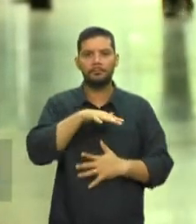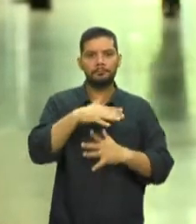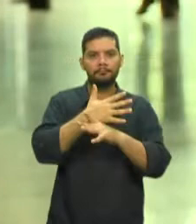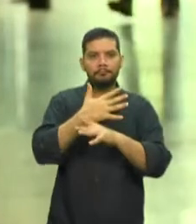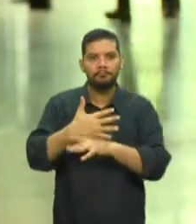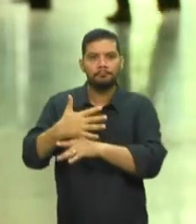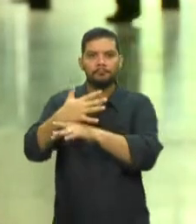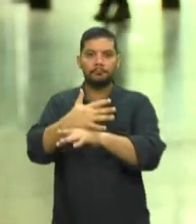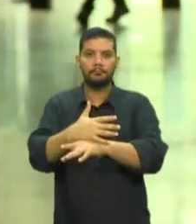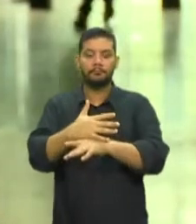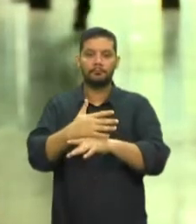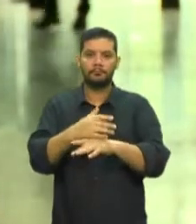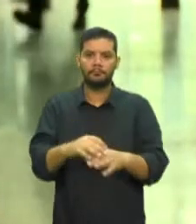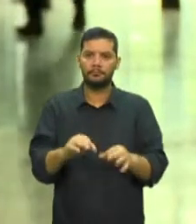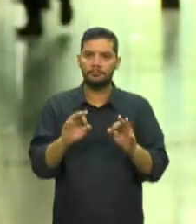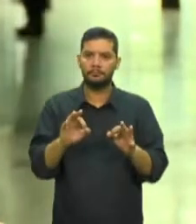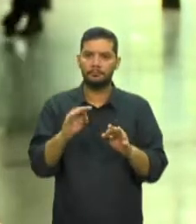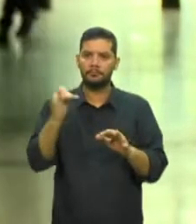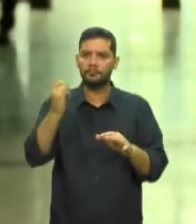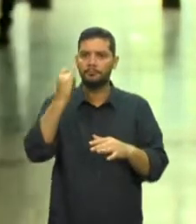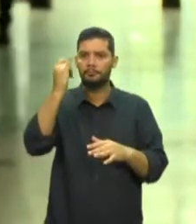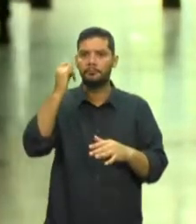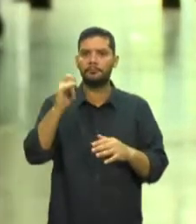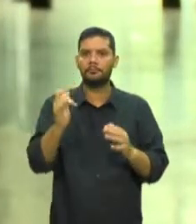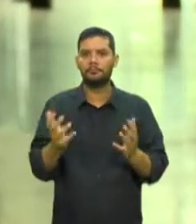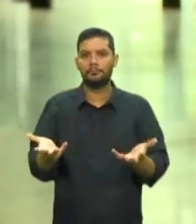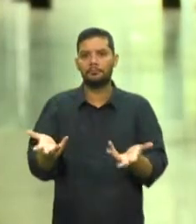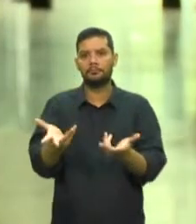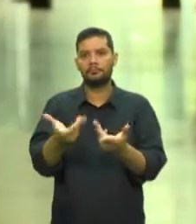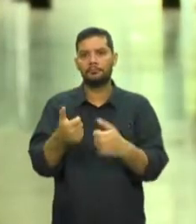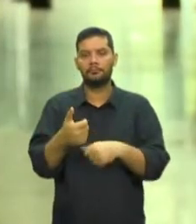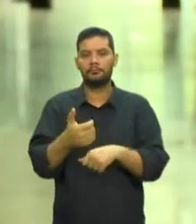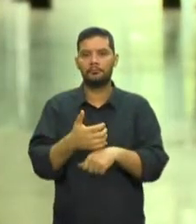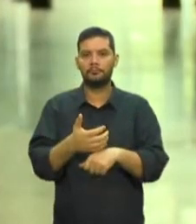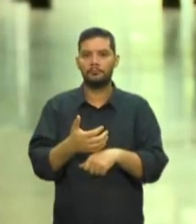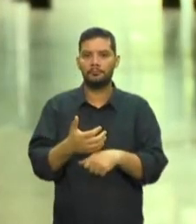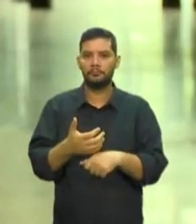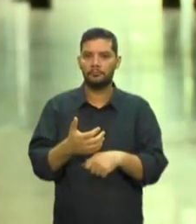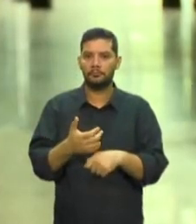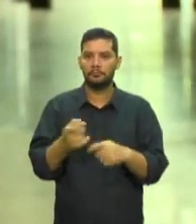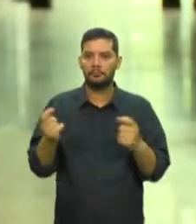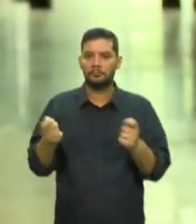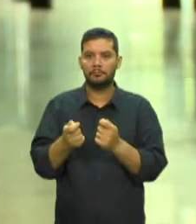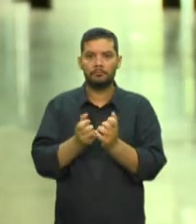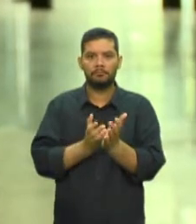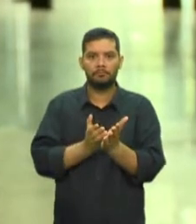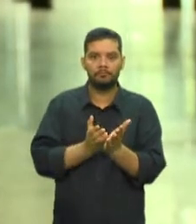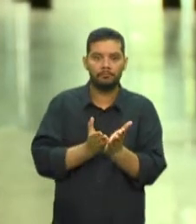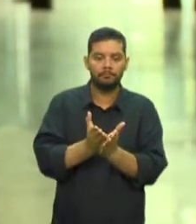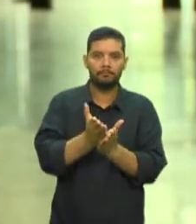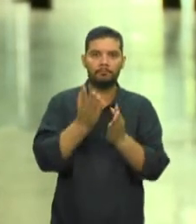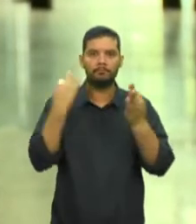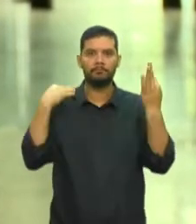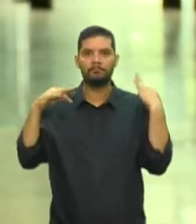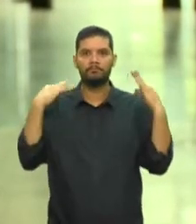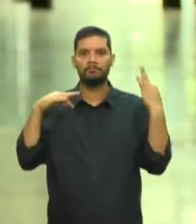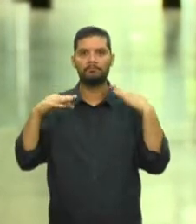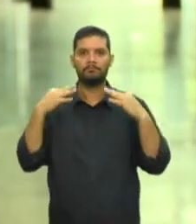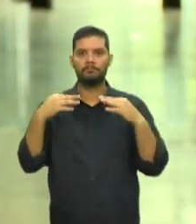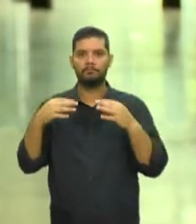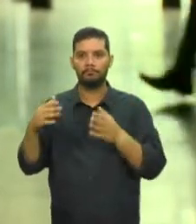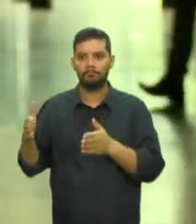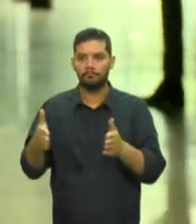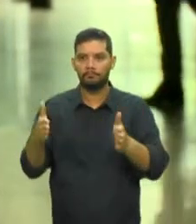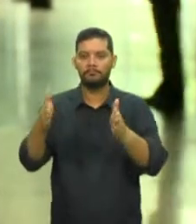E é extremamente importante a qualidade do serviço prestado. Isso fideliza o turista, fideliza os roteiros, né?